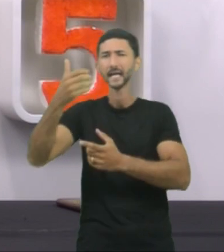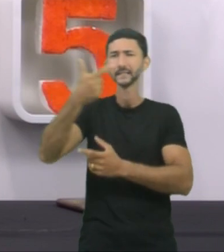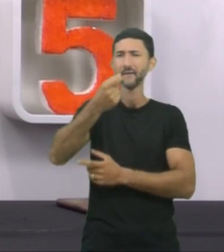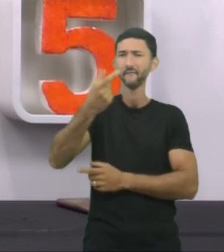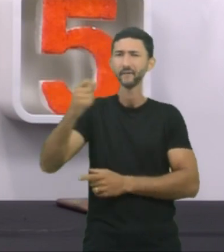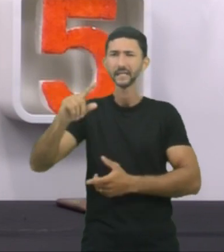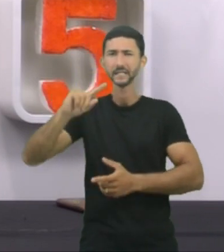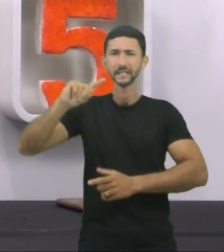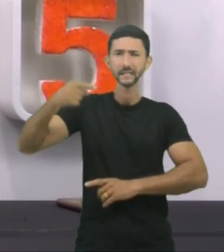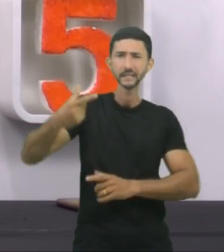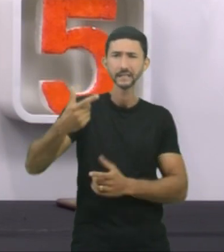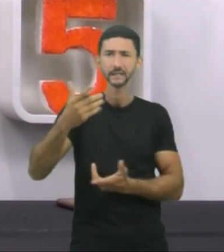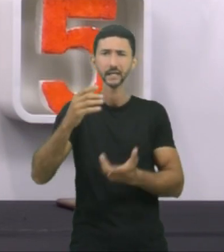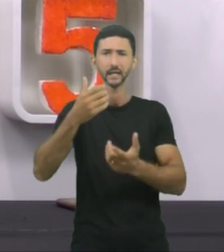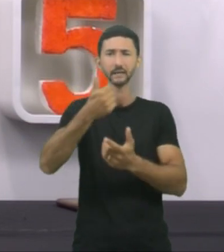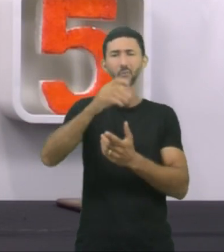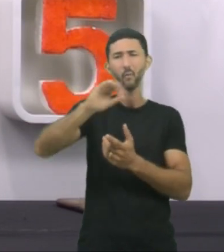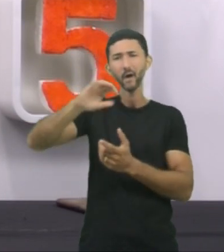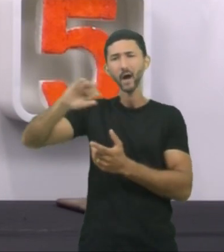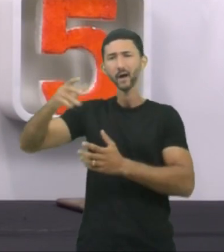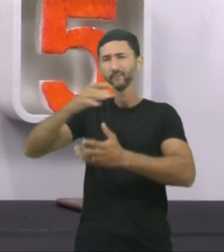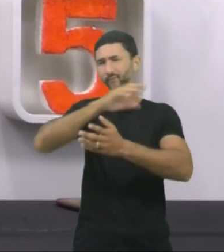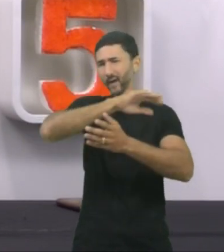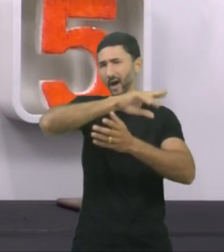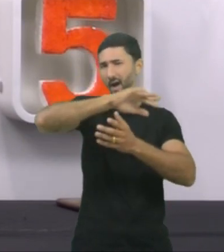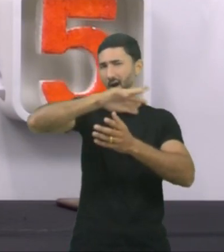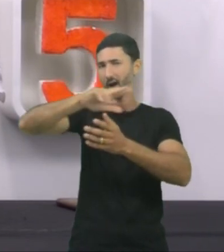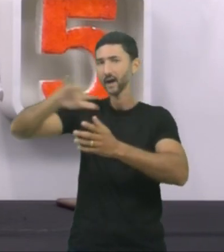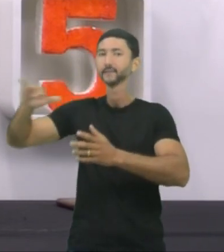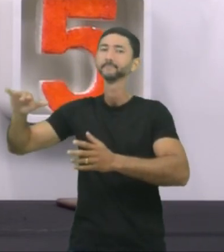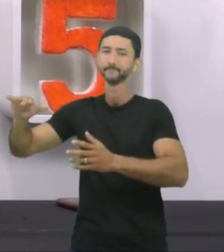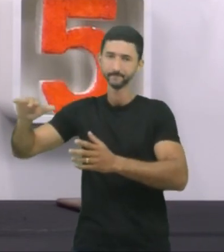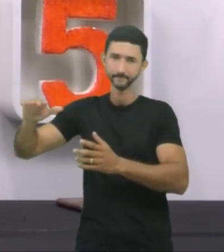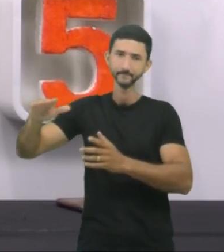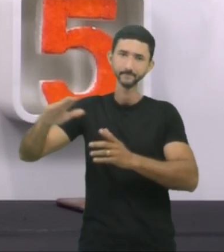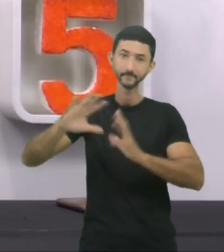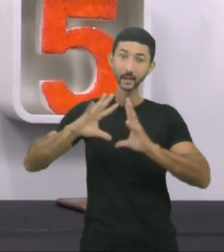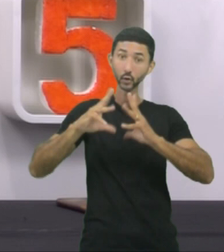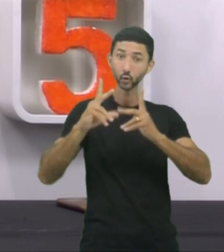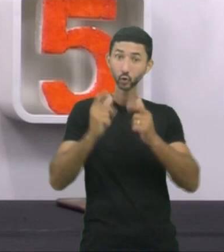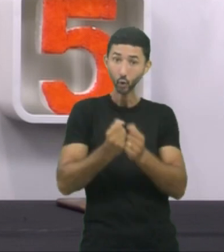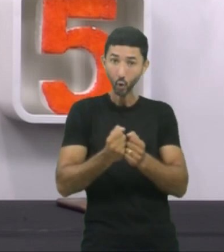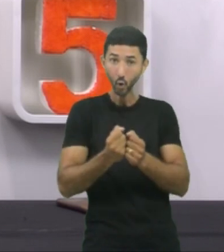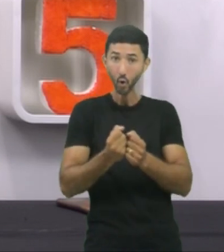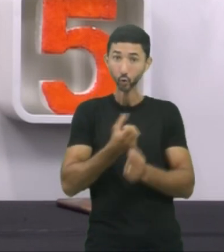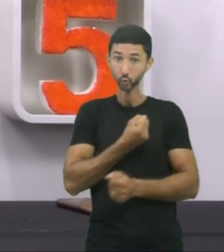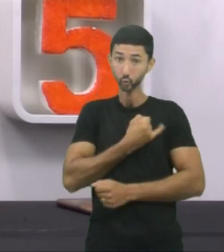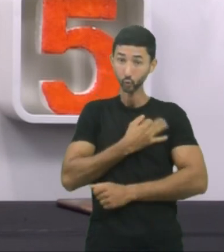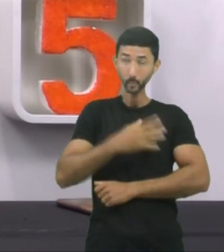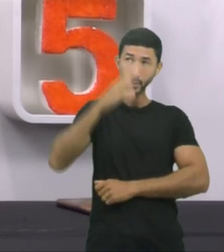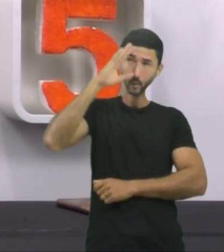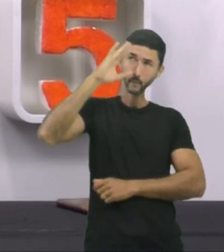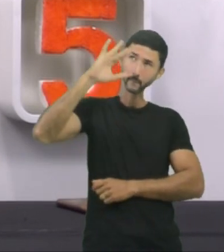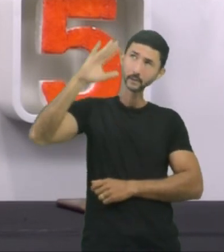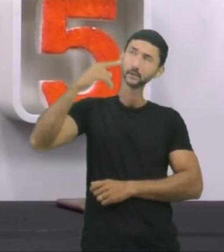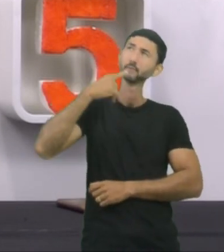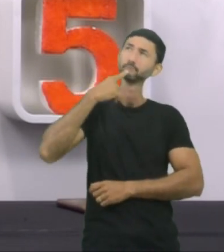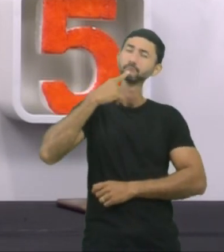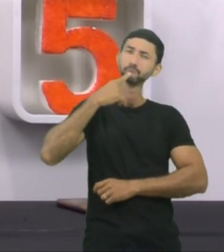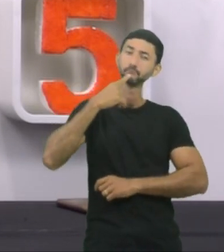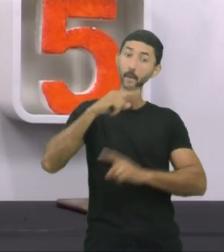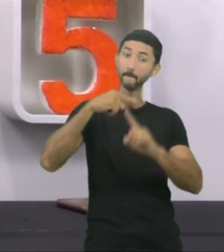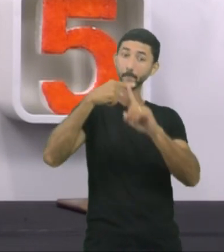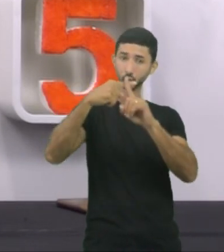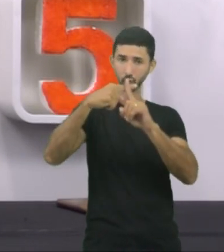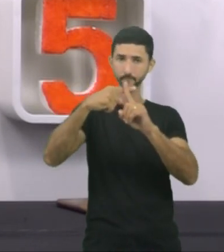20, 100, 150, 1 milhão, 2 bilhões, todos os que vocês puderem imaginar que são